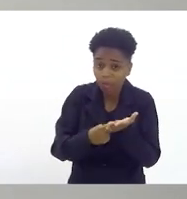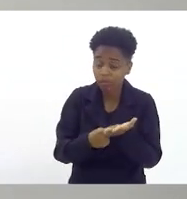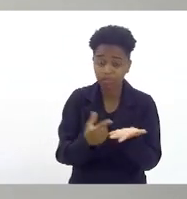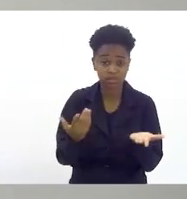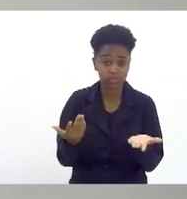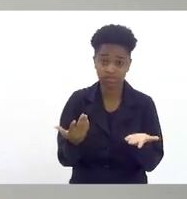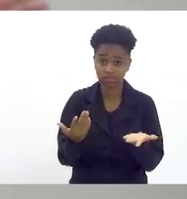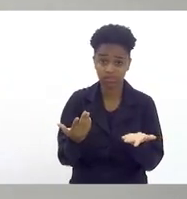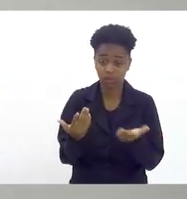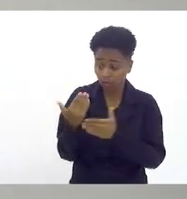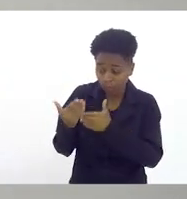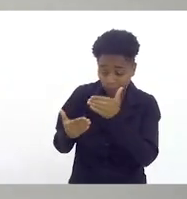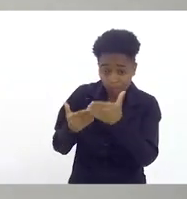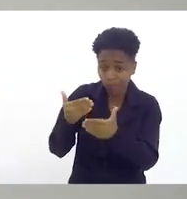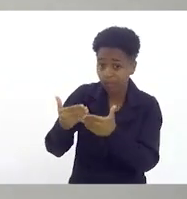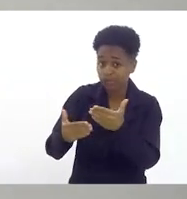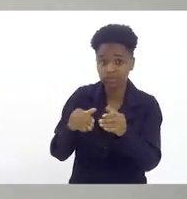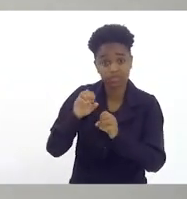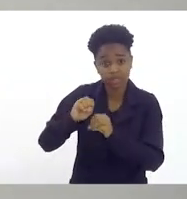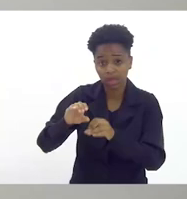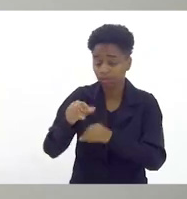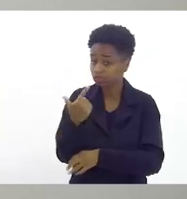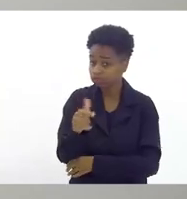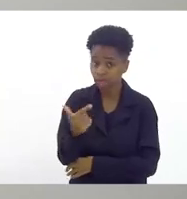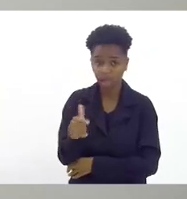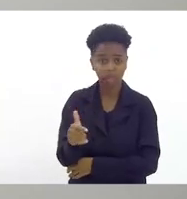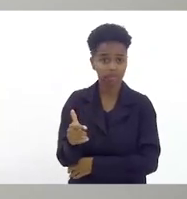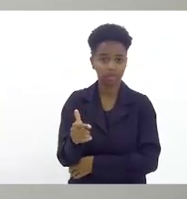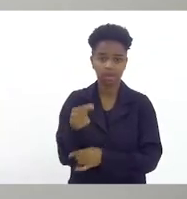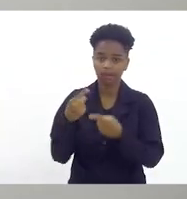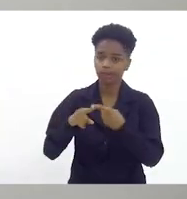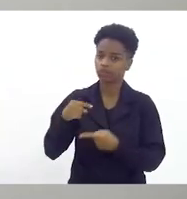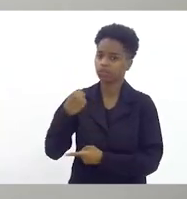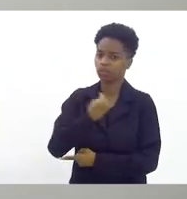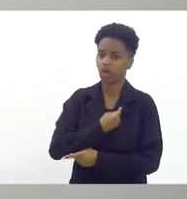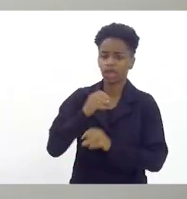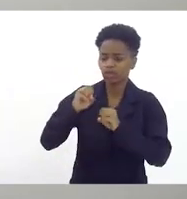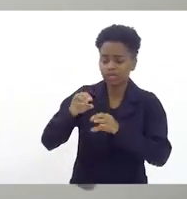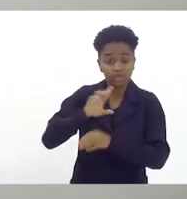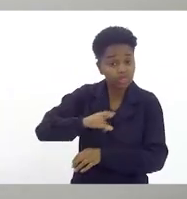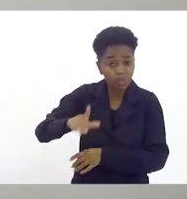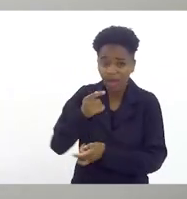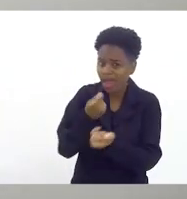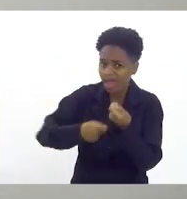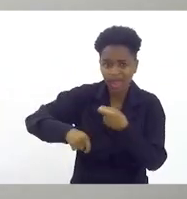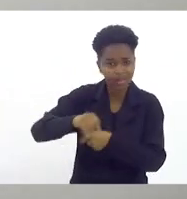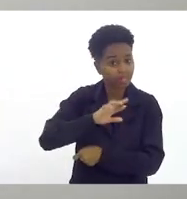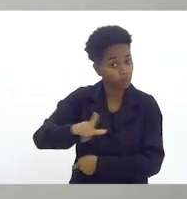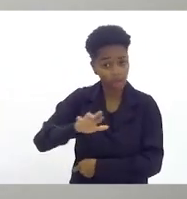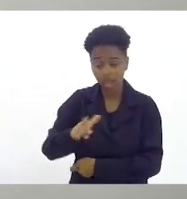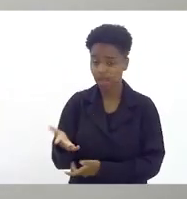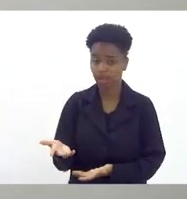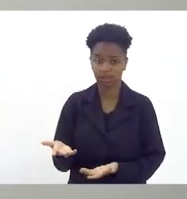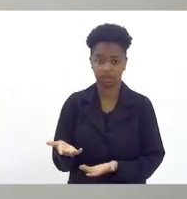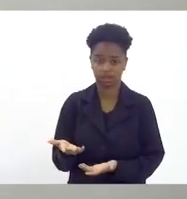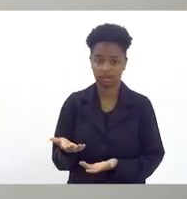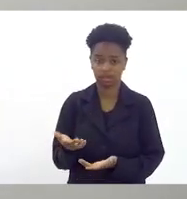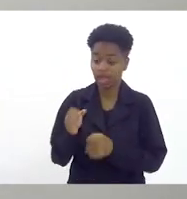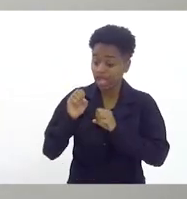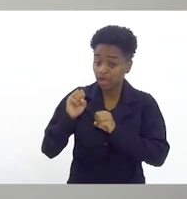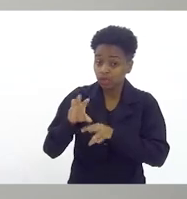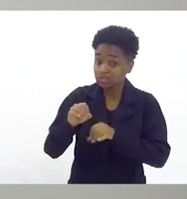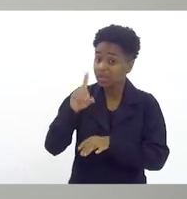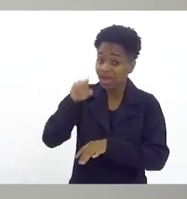com o processo da educação porque para nós a educação não é mercadoria educação